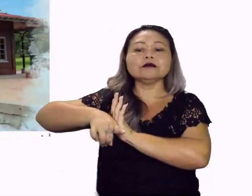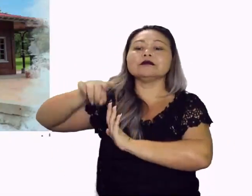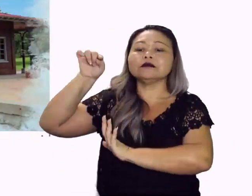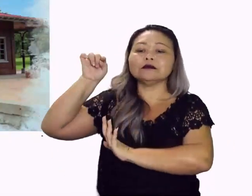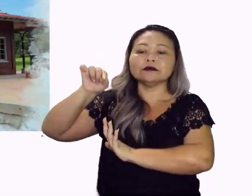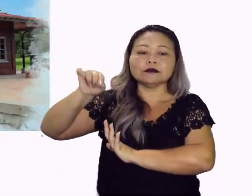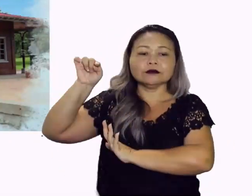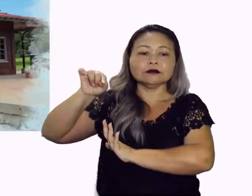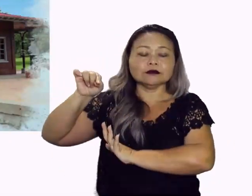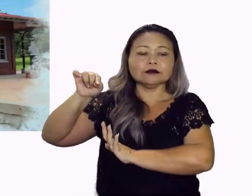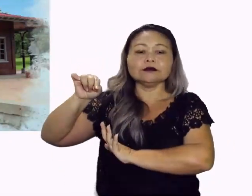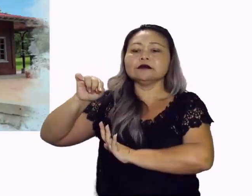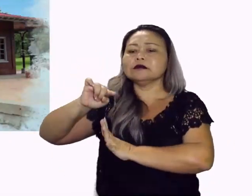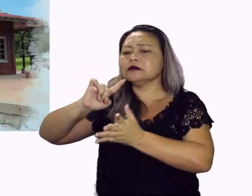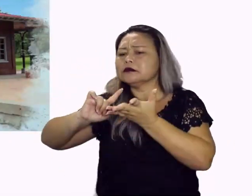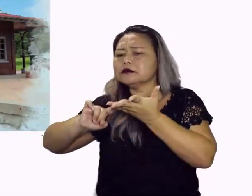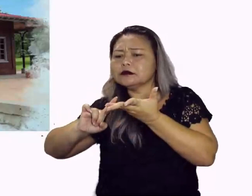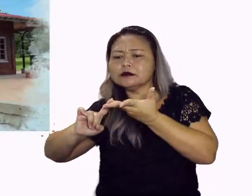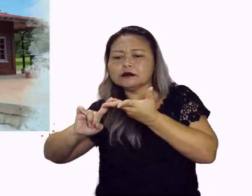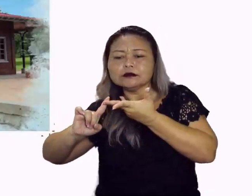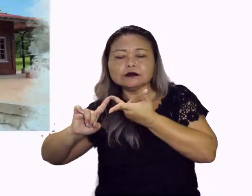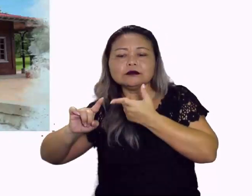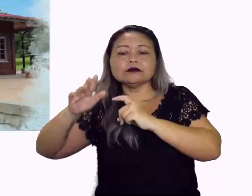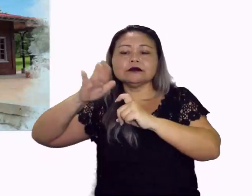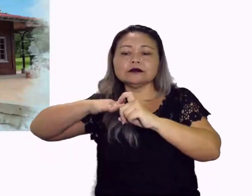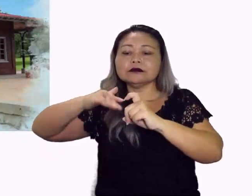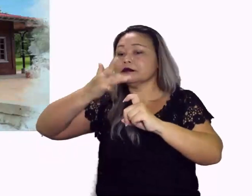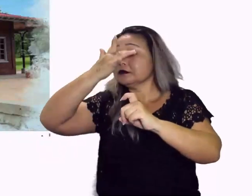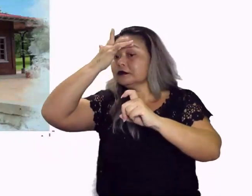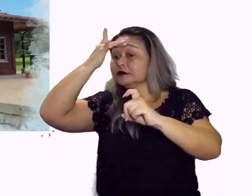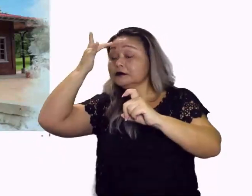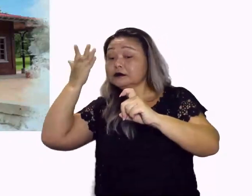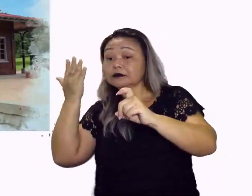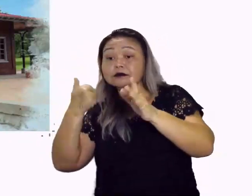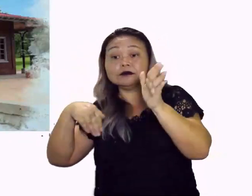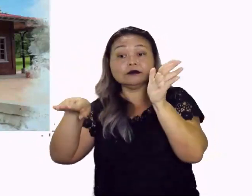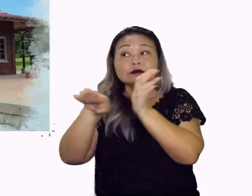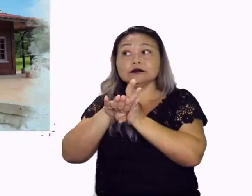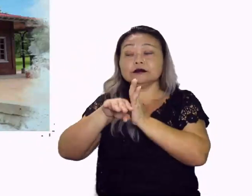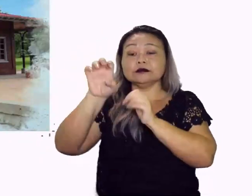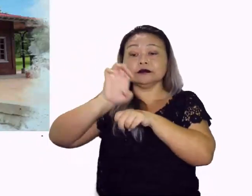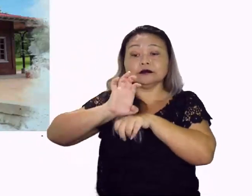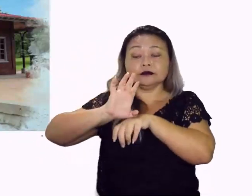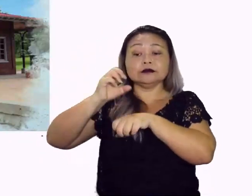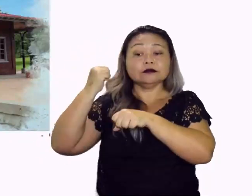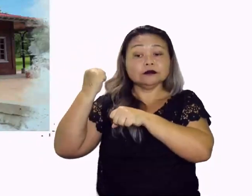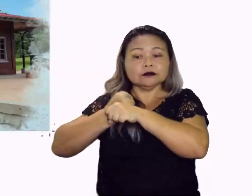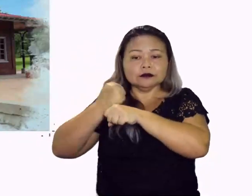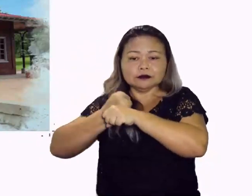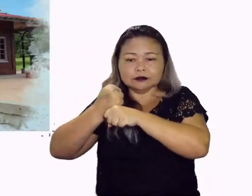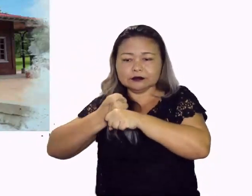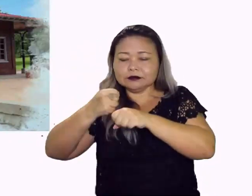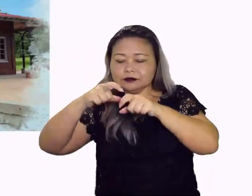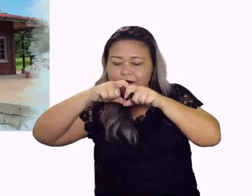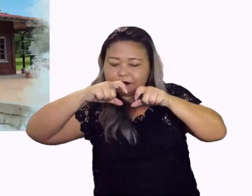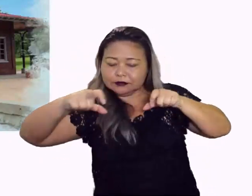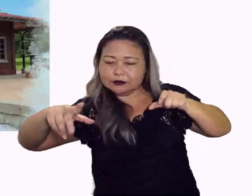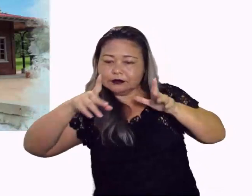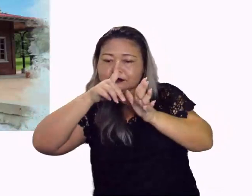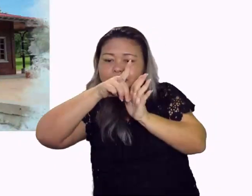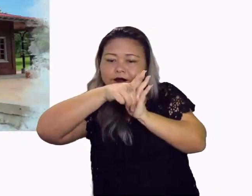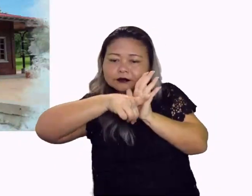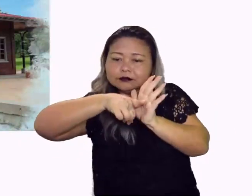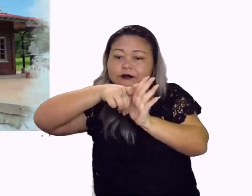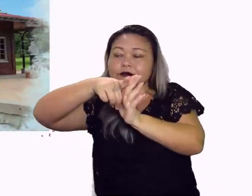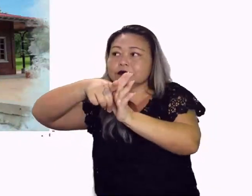né? Quantas histórias essas pessoas vieram, né, para o estado construir essa estrada de ferro e